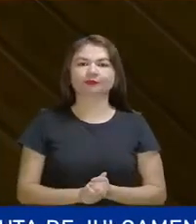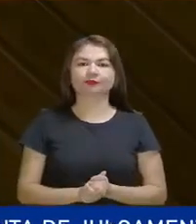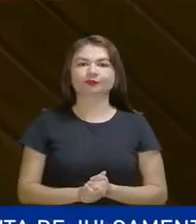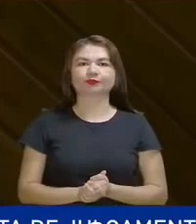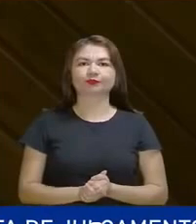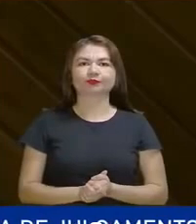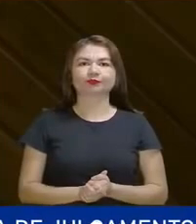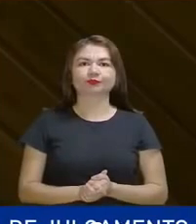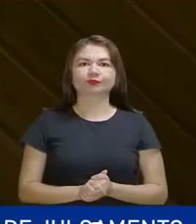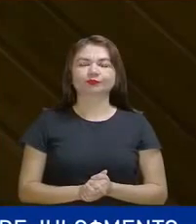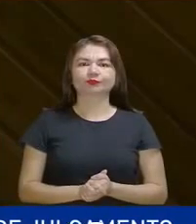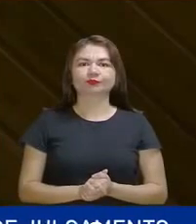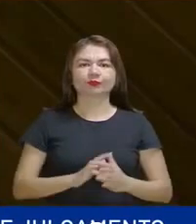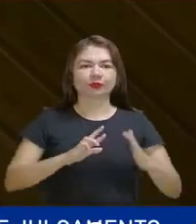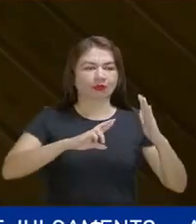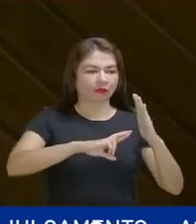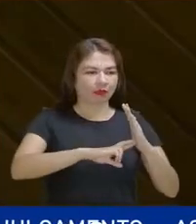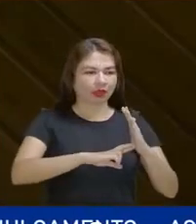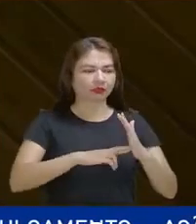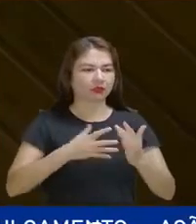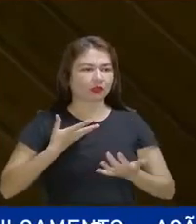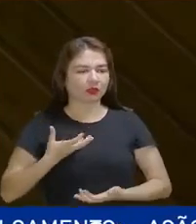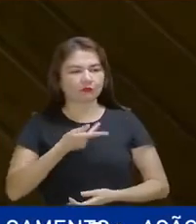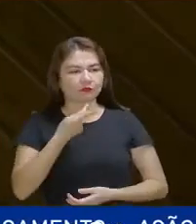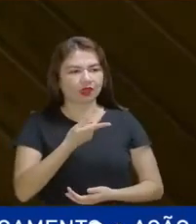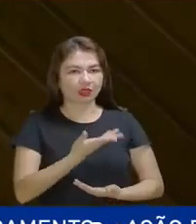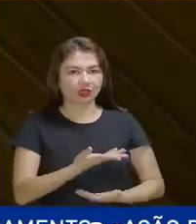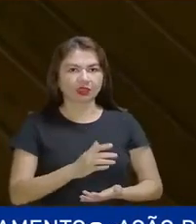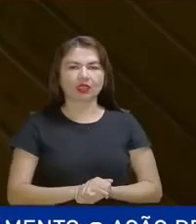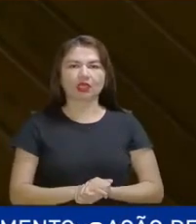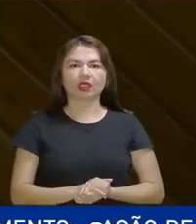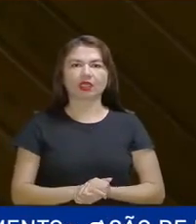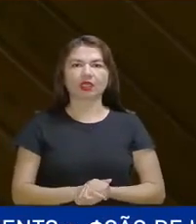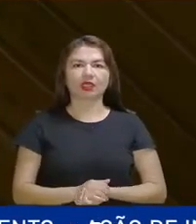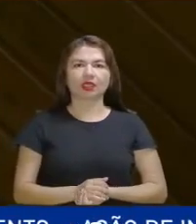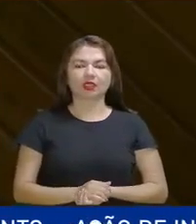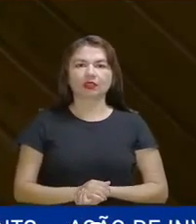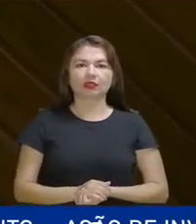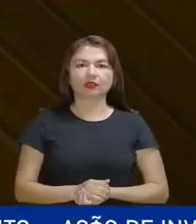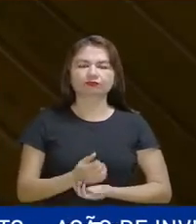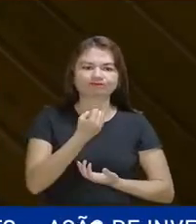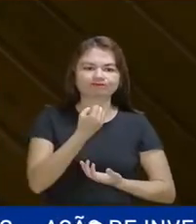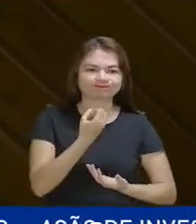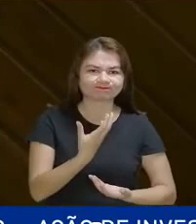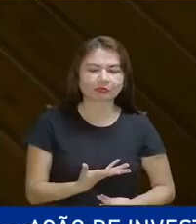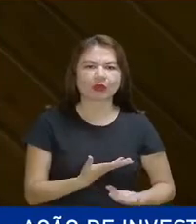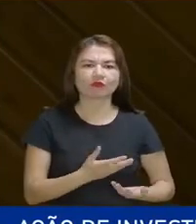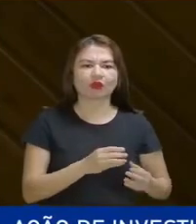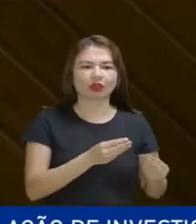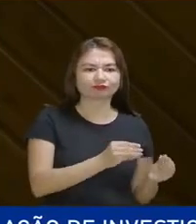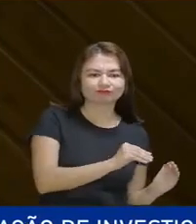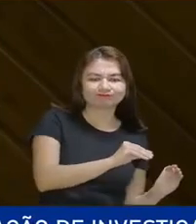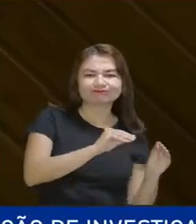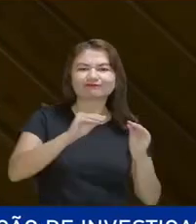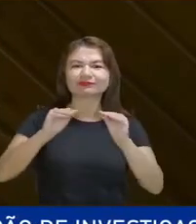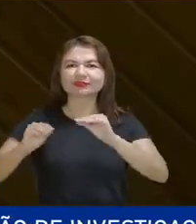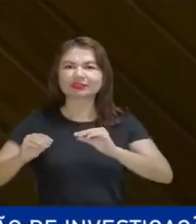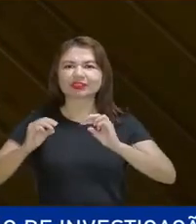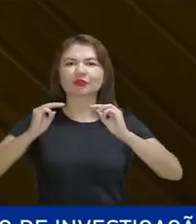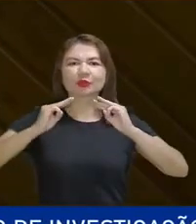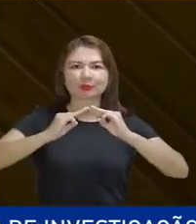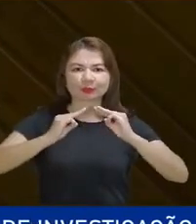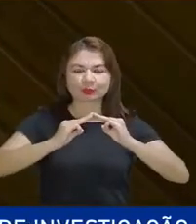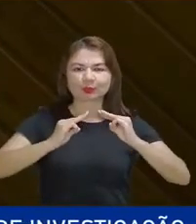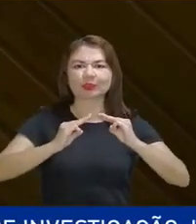a atitude da relatoria dessa corte, que teve a gentileza de levar até o município de Mazagão